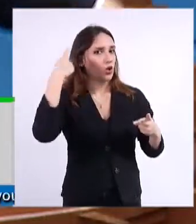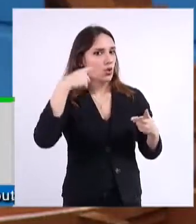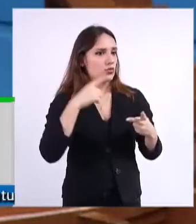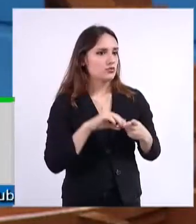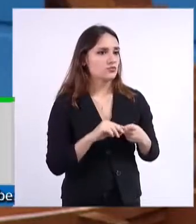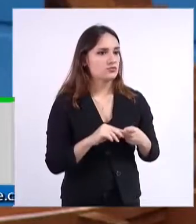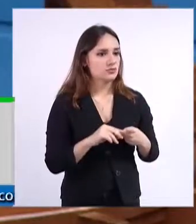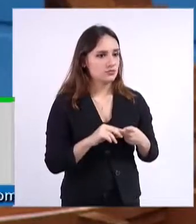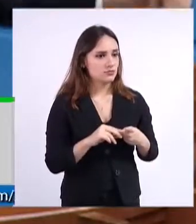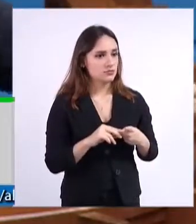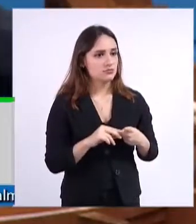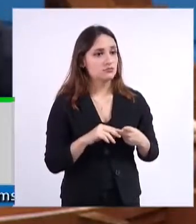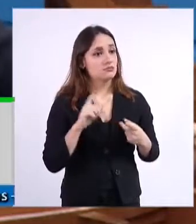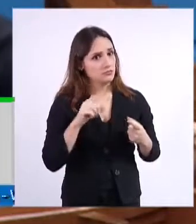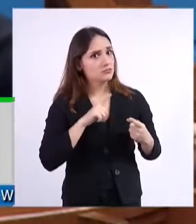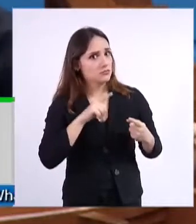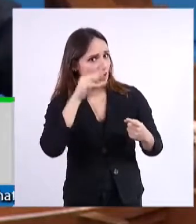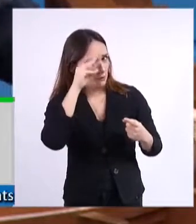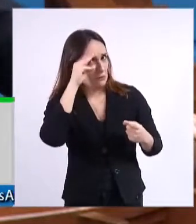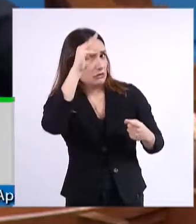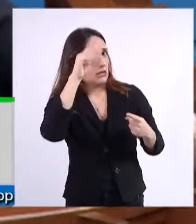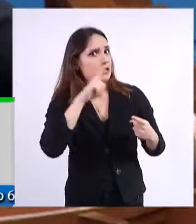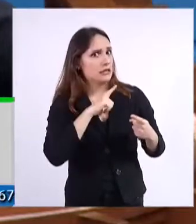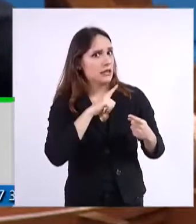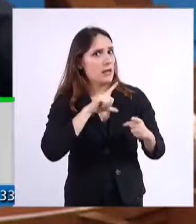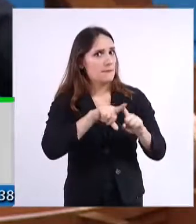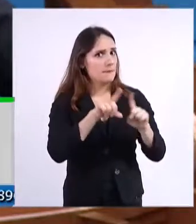É um governo de milicos e malucos.